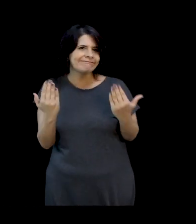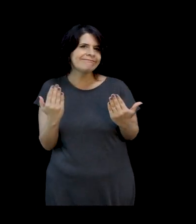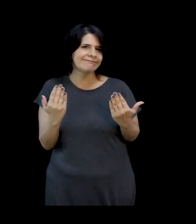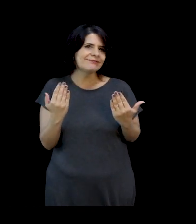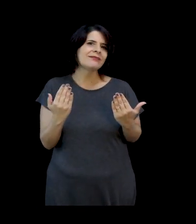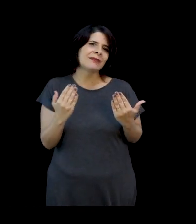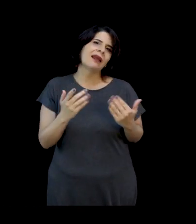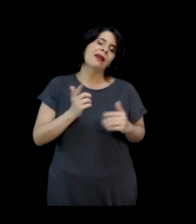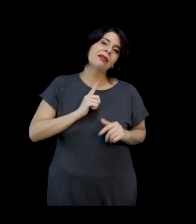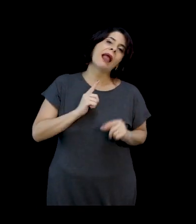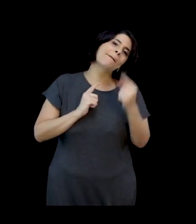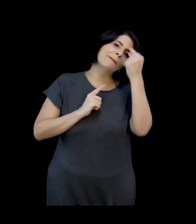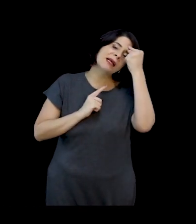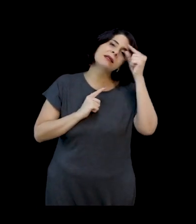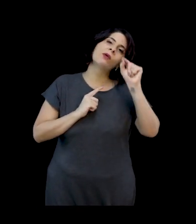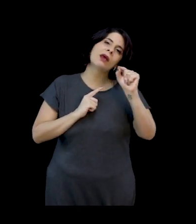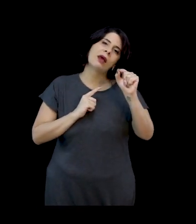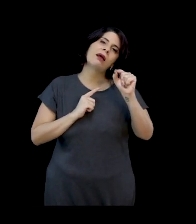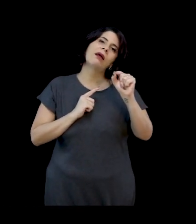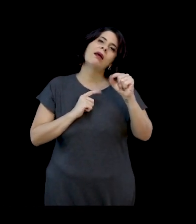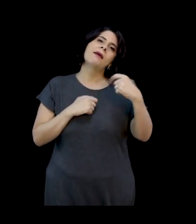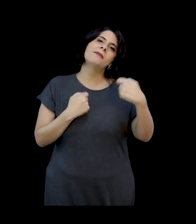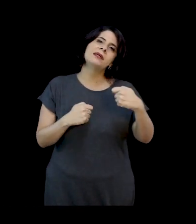né? Fala assim, olha, a gente precisa sair